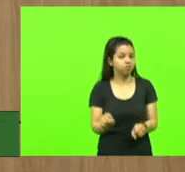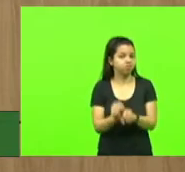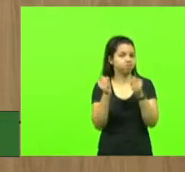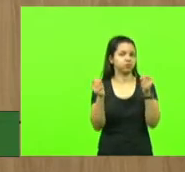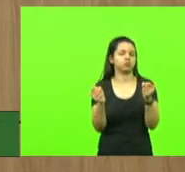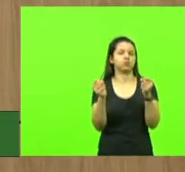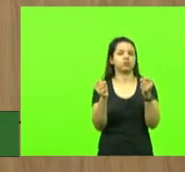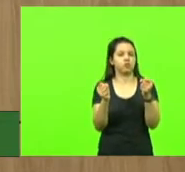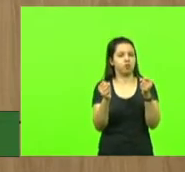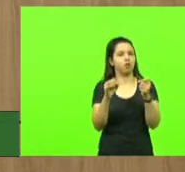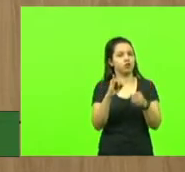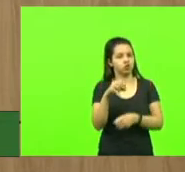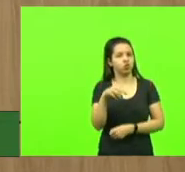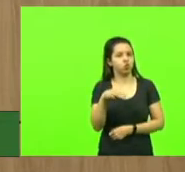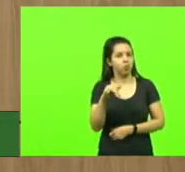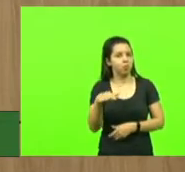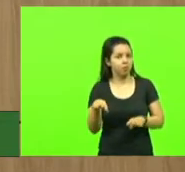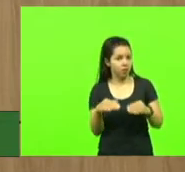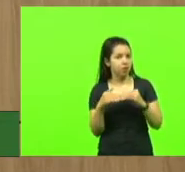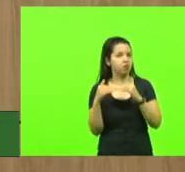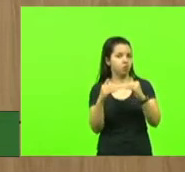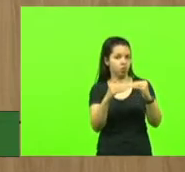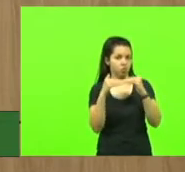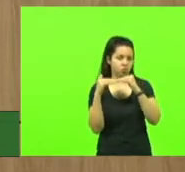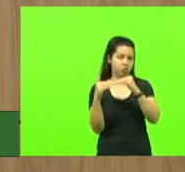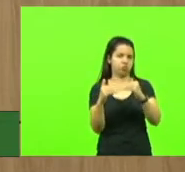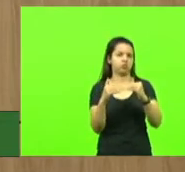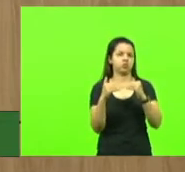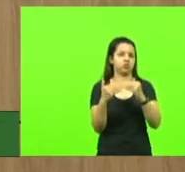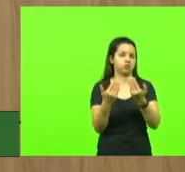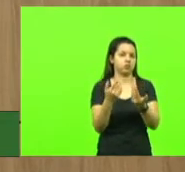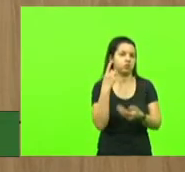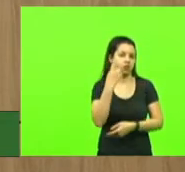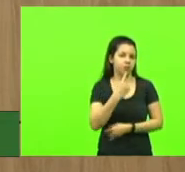isonomia, igualdade entre os deputados. Eu estou sendo